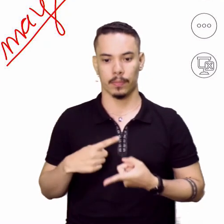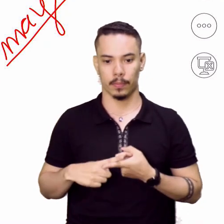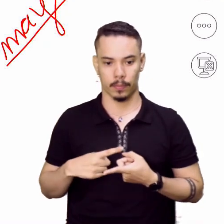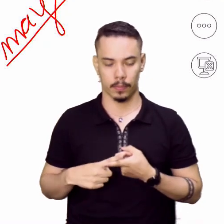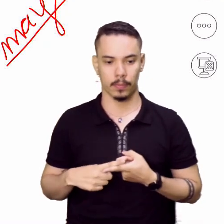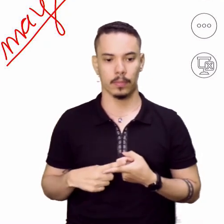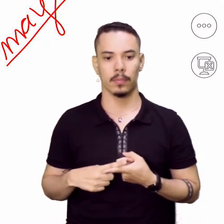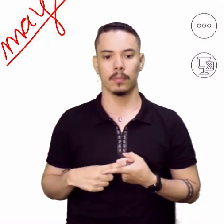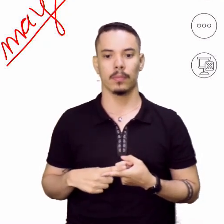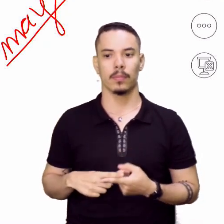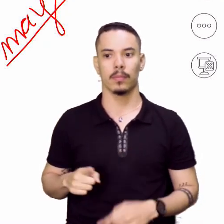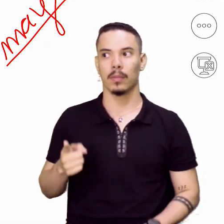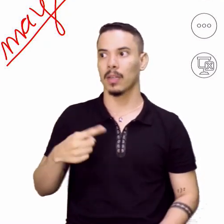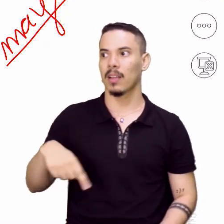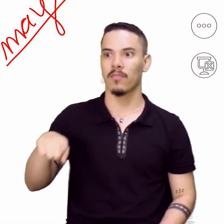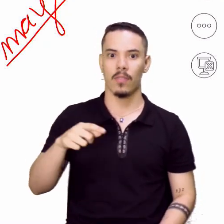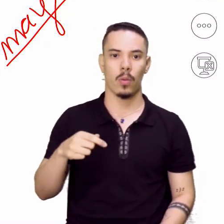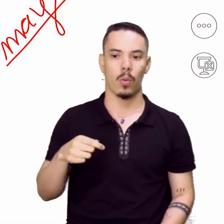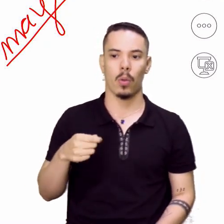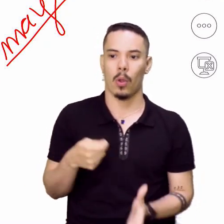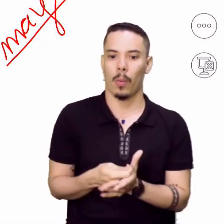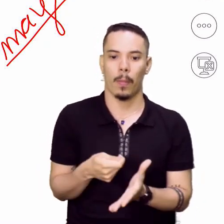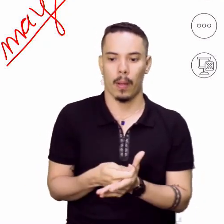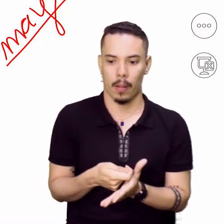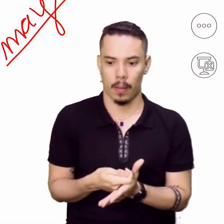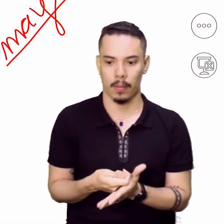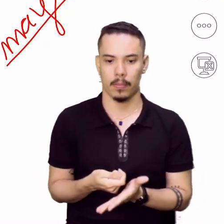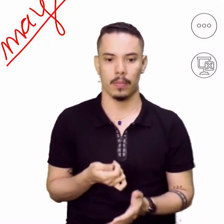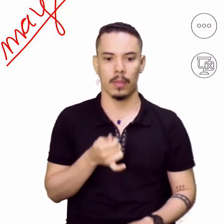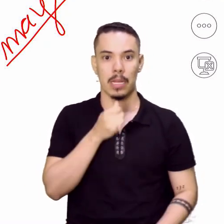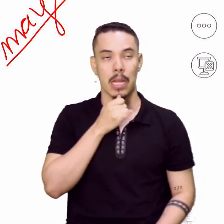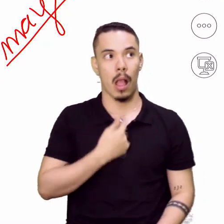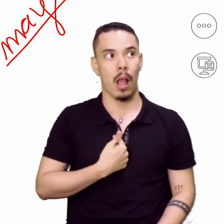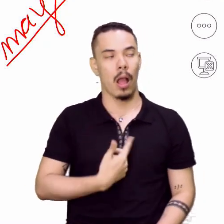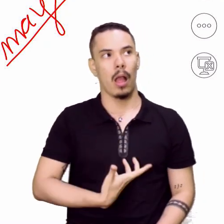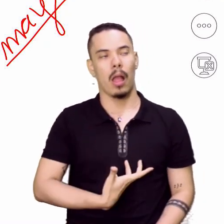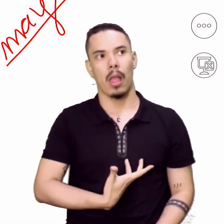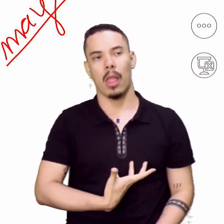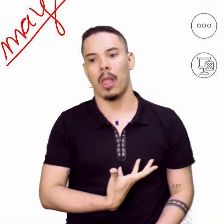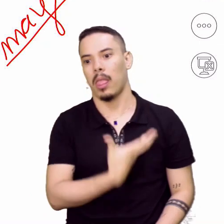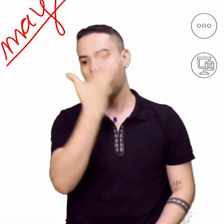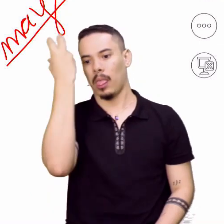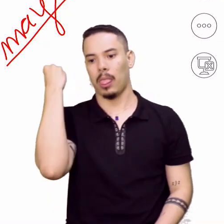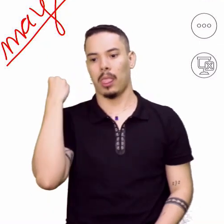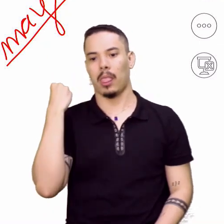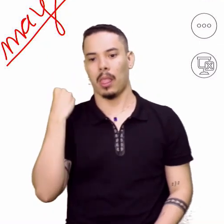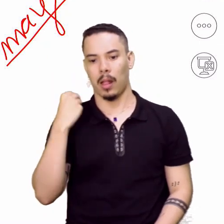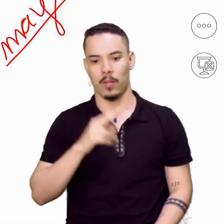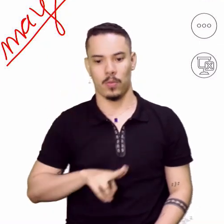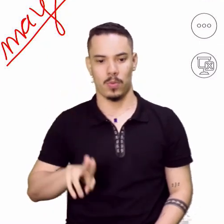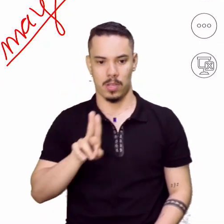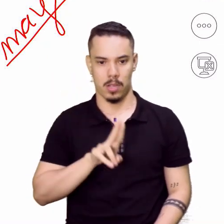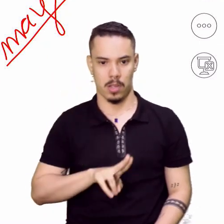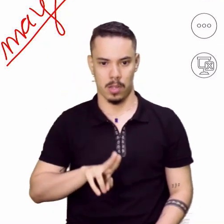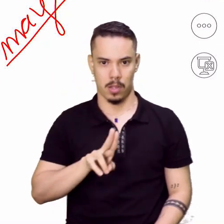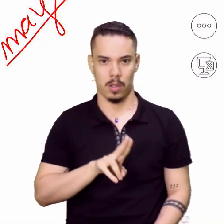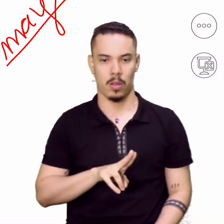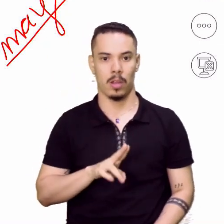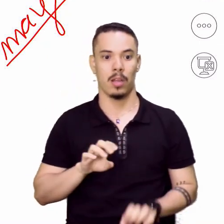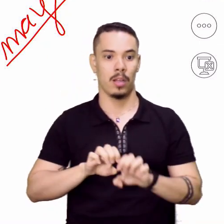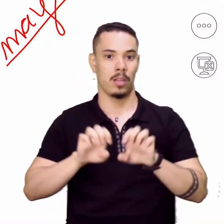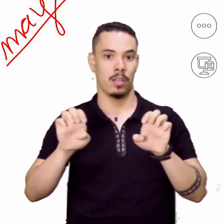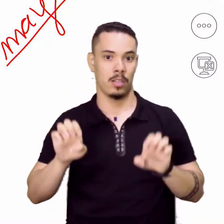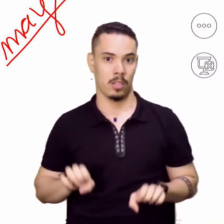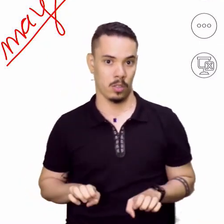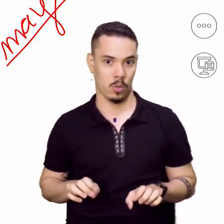e eles não vão te cobrar se por acaso tu esqueceu da estrutura com o going to que a gente vai ver na aula que vem com